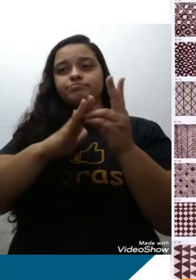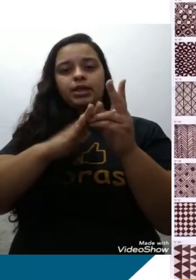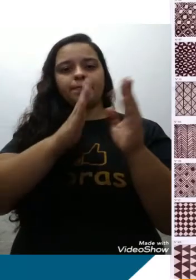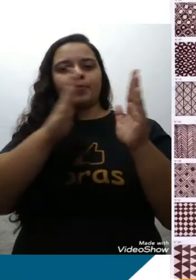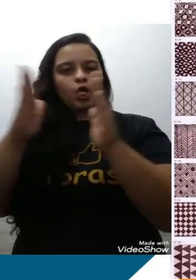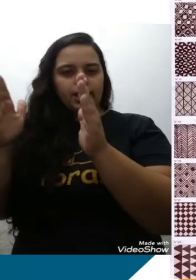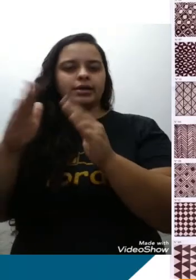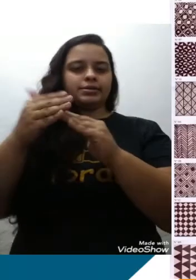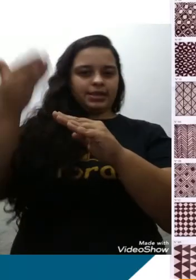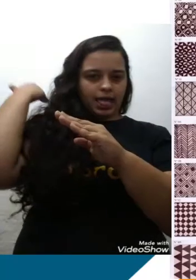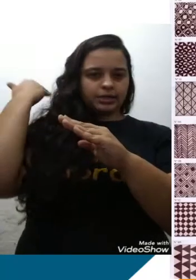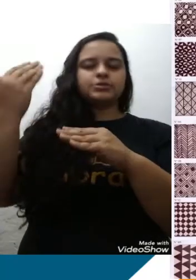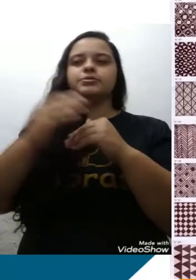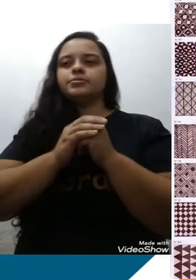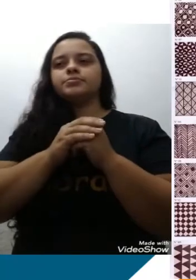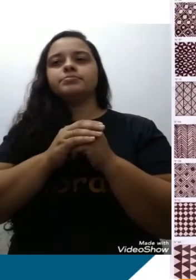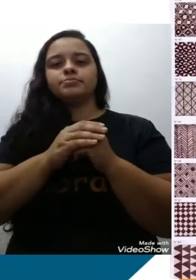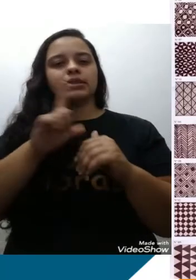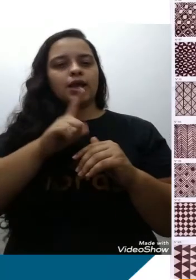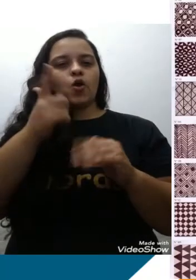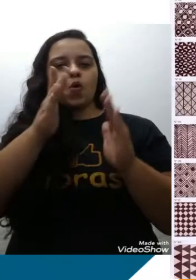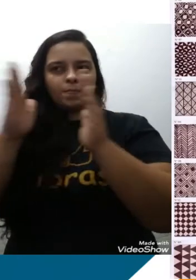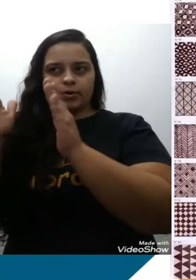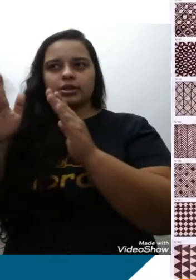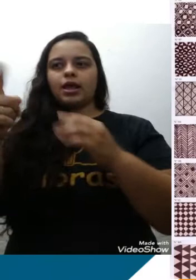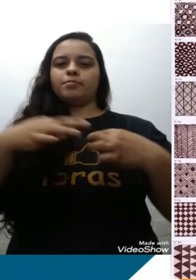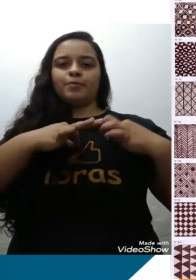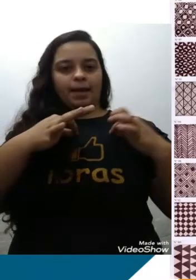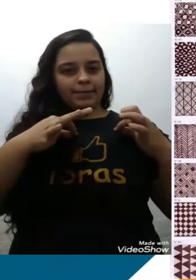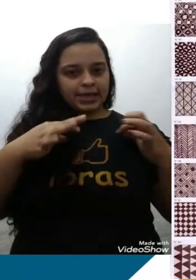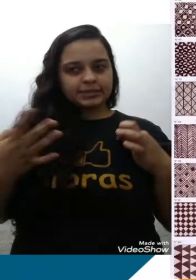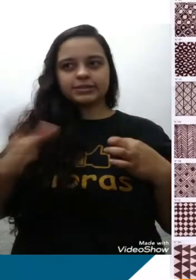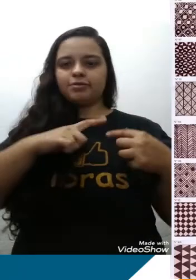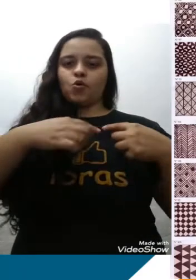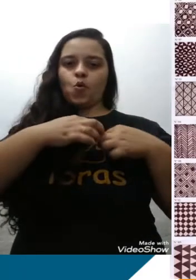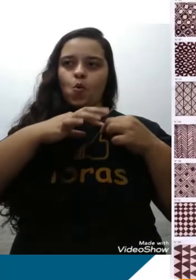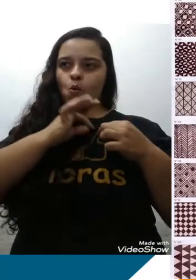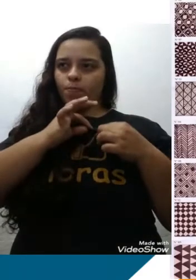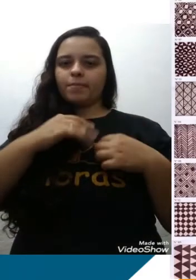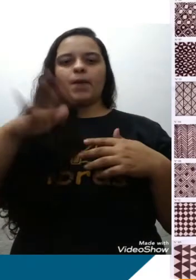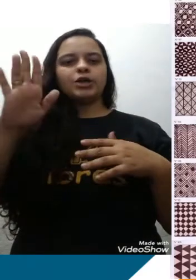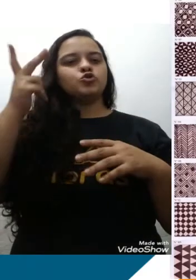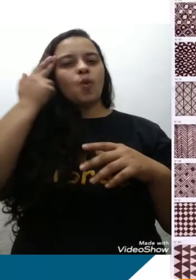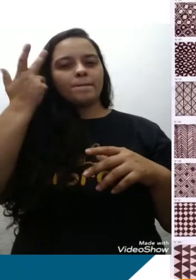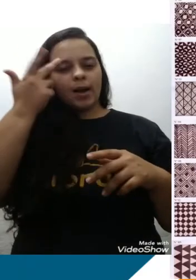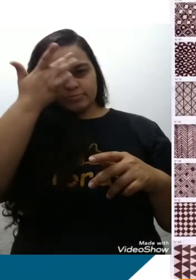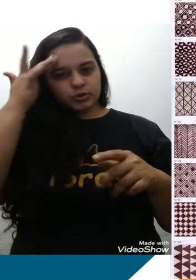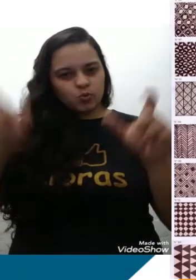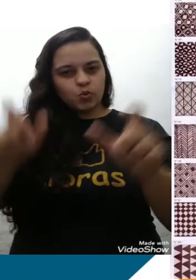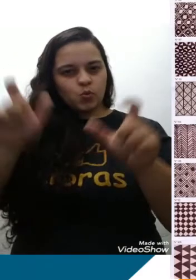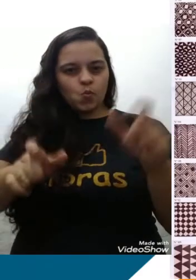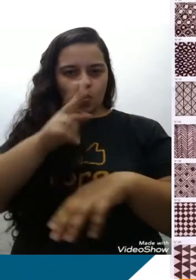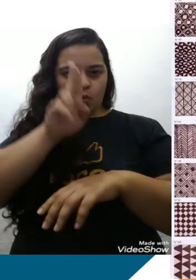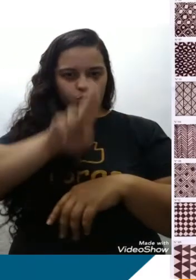né, numa biblioteca, é uma imagem de uma mulher numa universidade, mas utilizando uma camisa, né, uma roupa mais parecida com a roupa